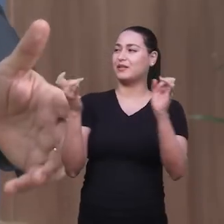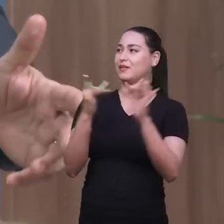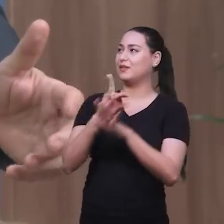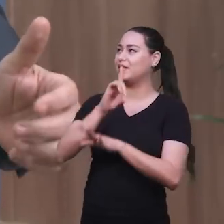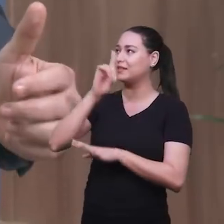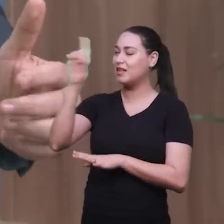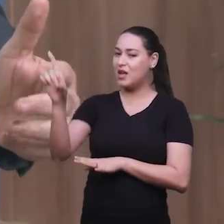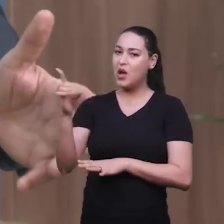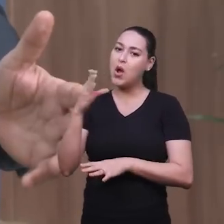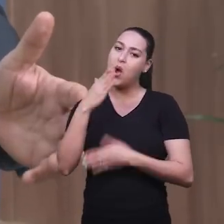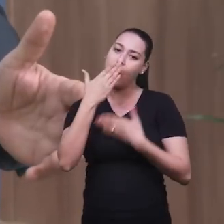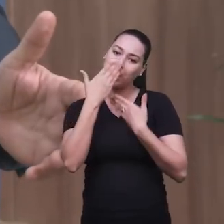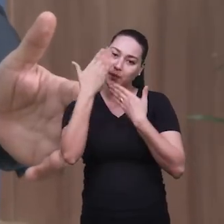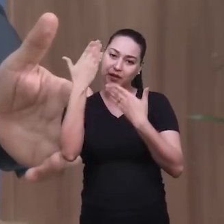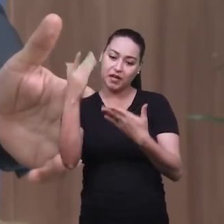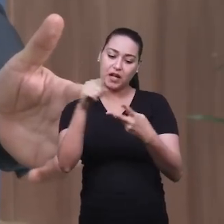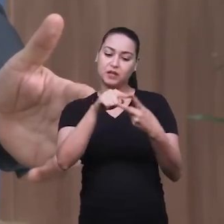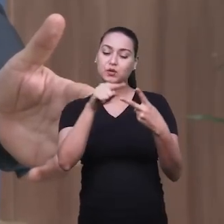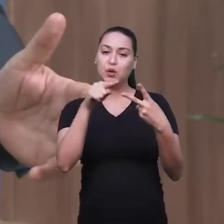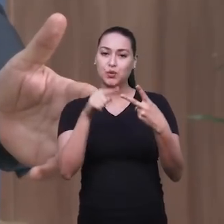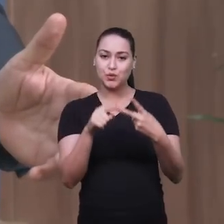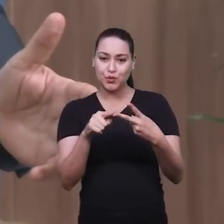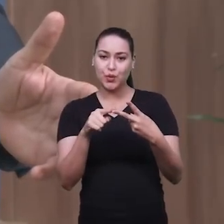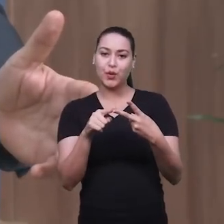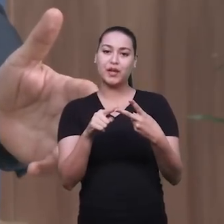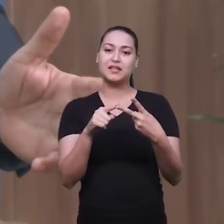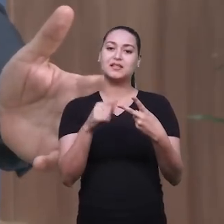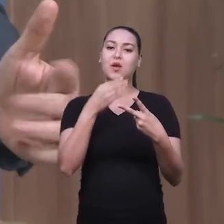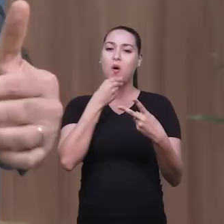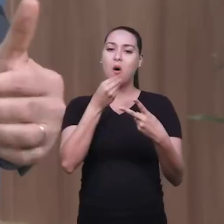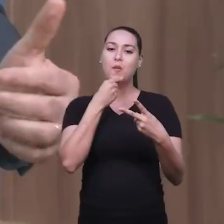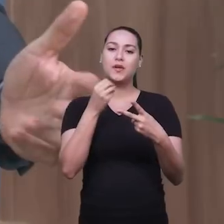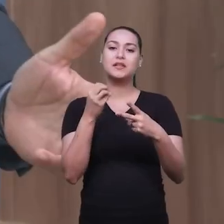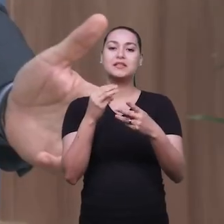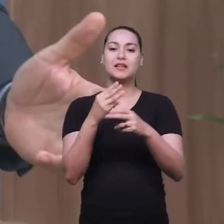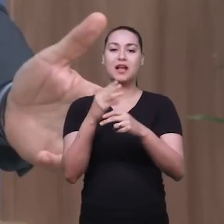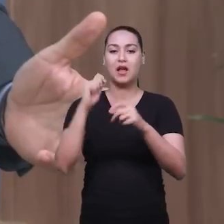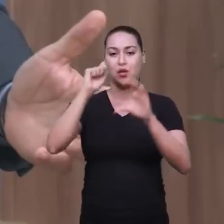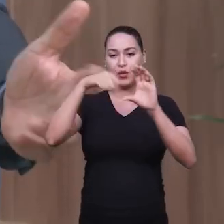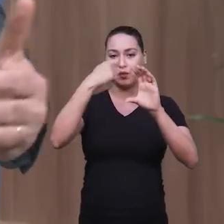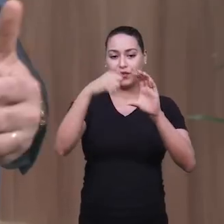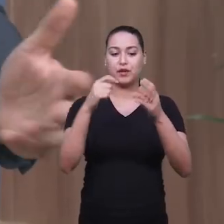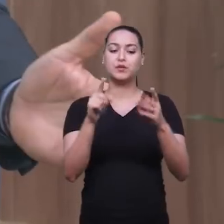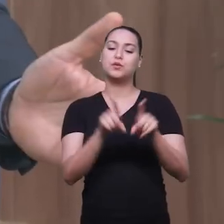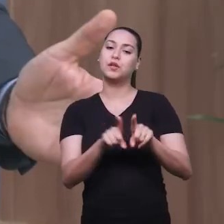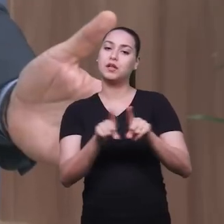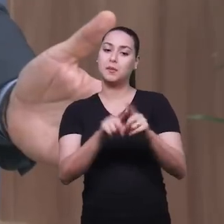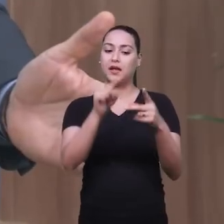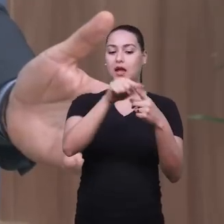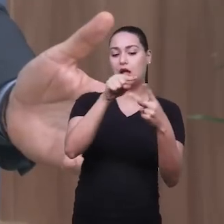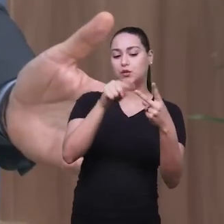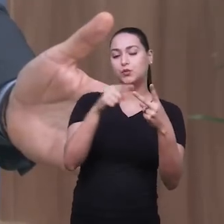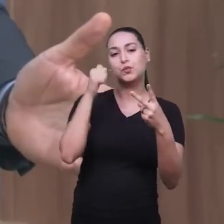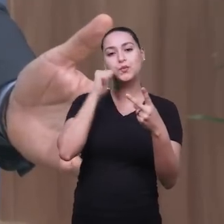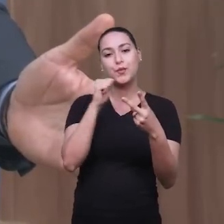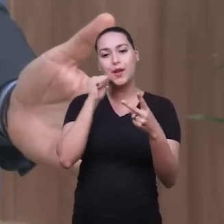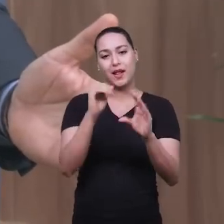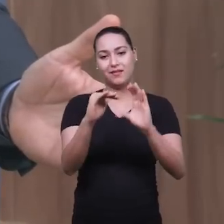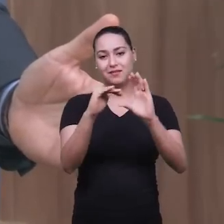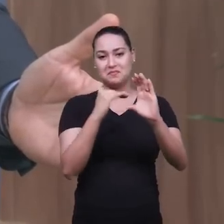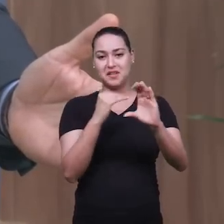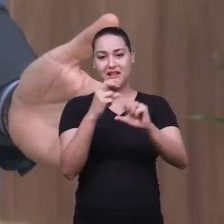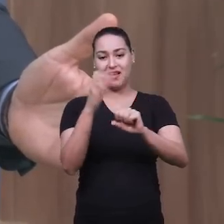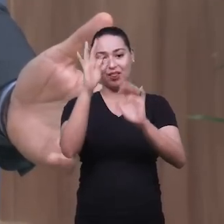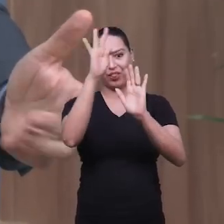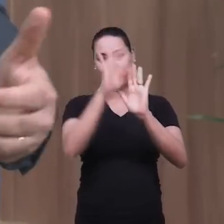irmão Cristiano, obrigado ao irmão Daniel e ao Denival e a Solange, que enviaram as suas mensagens também por escrito. E aí